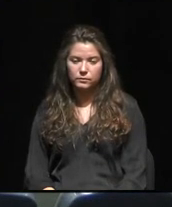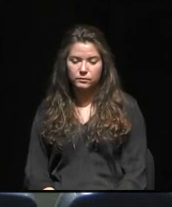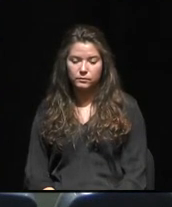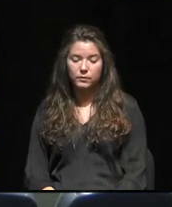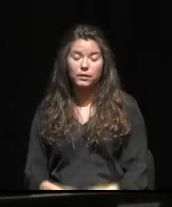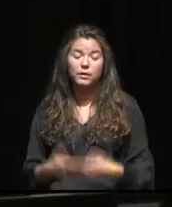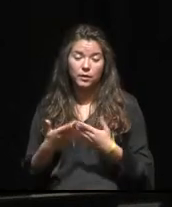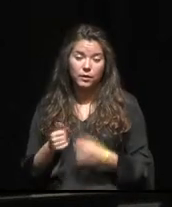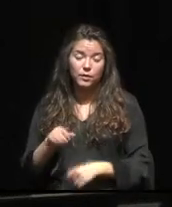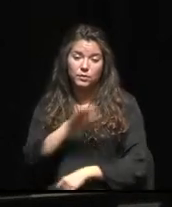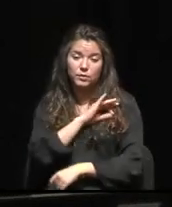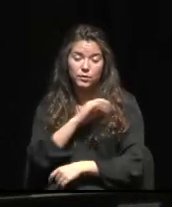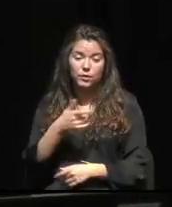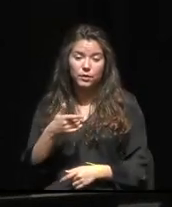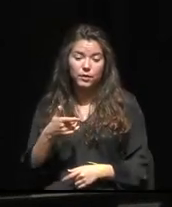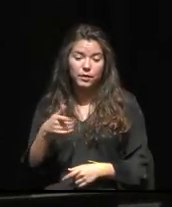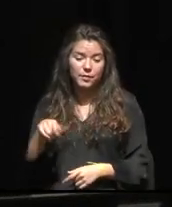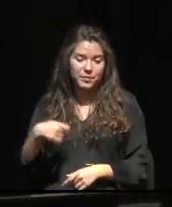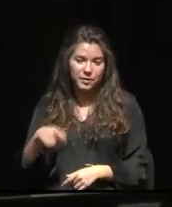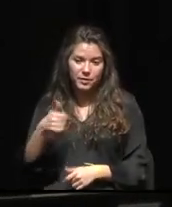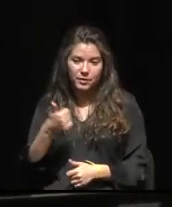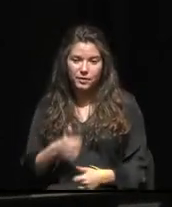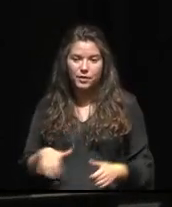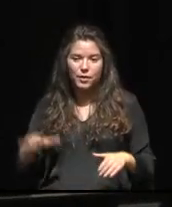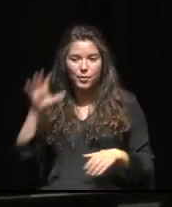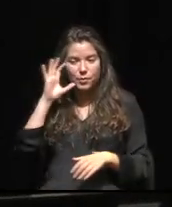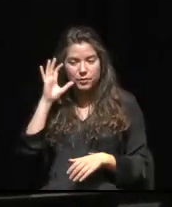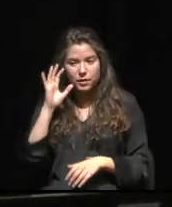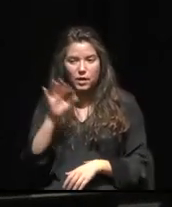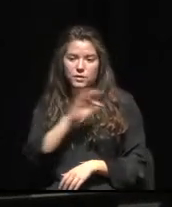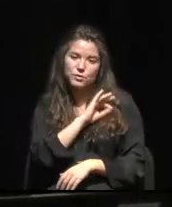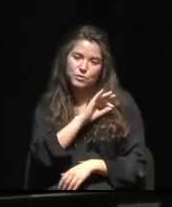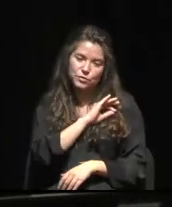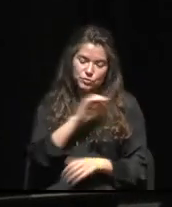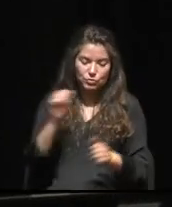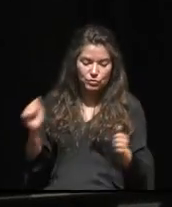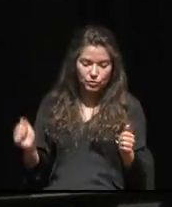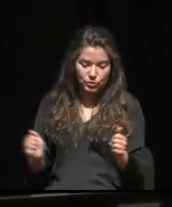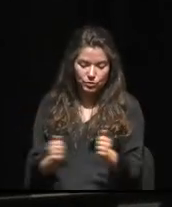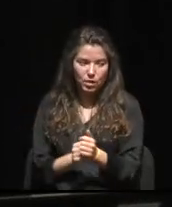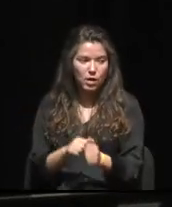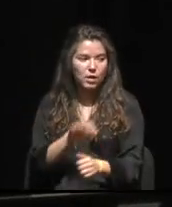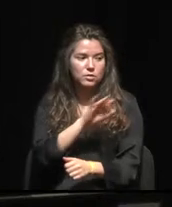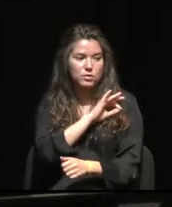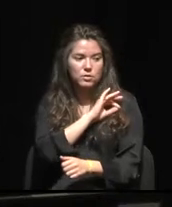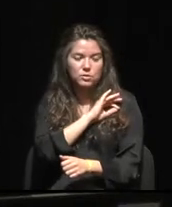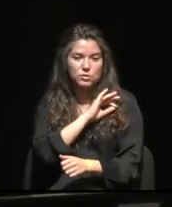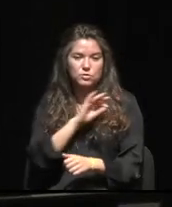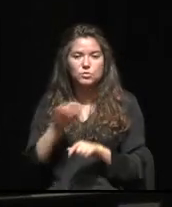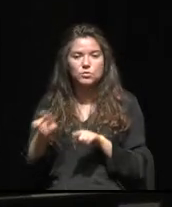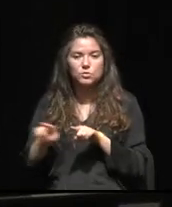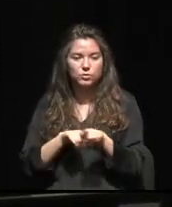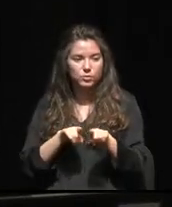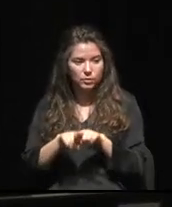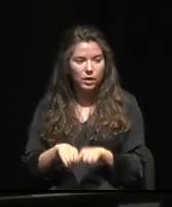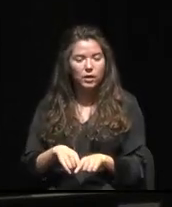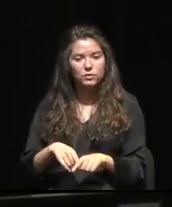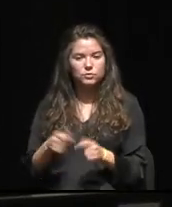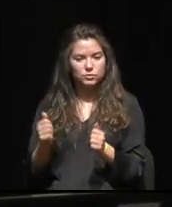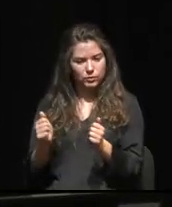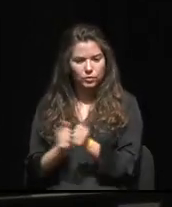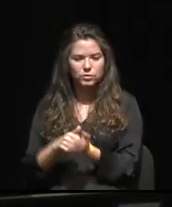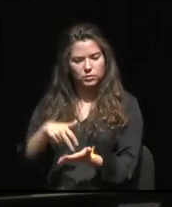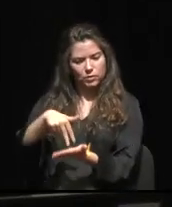mais uma vez senhora Presidente boa tarde senhores deputados senhor Vereador quea se mantém aqui firme e hto